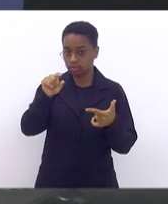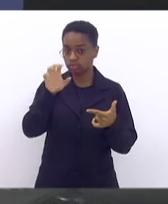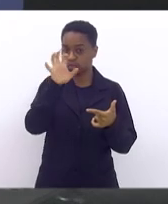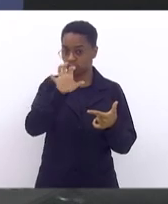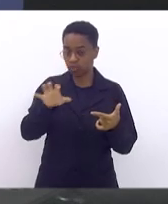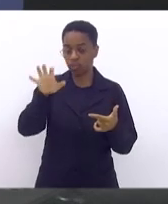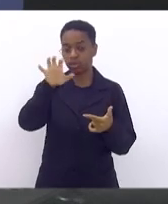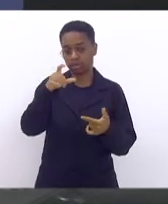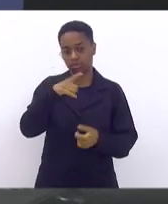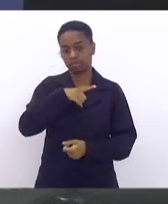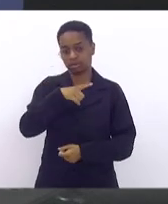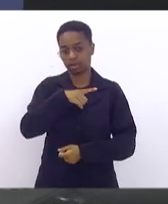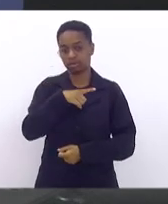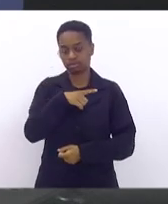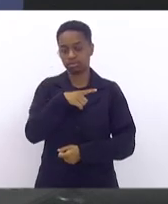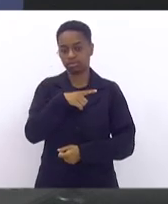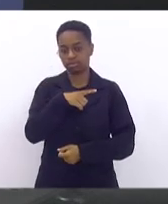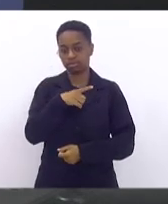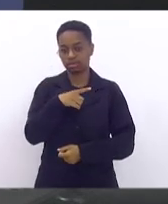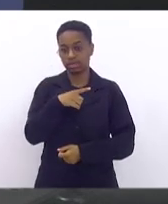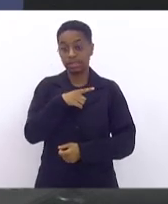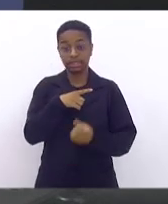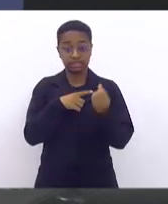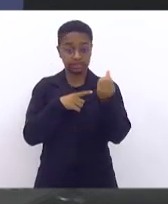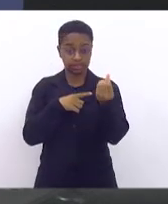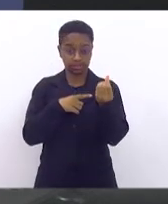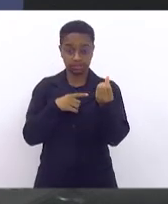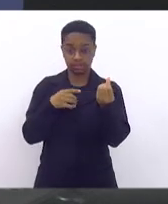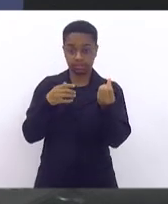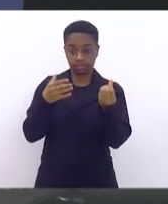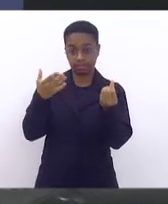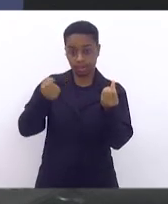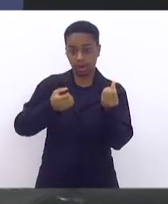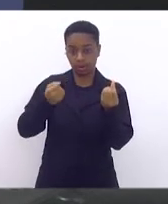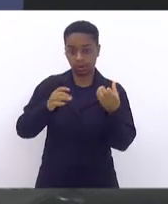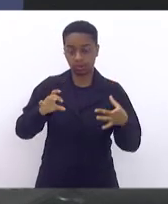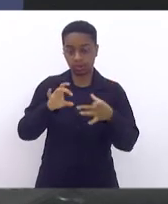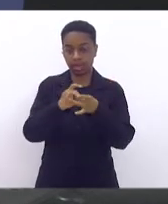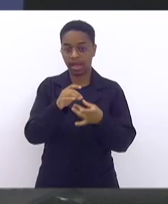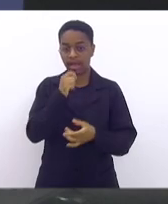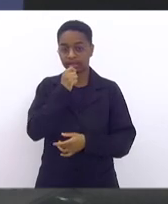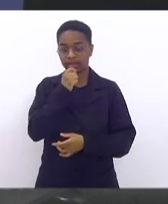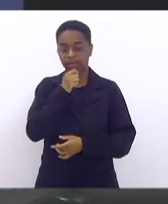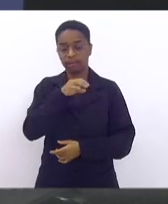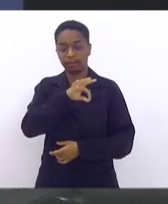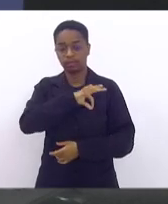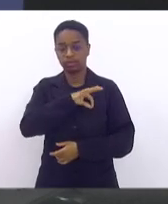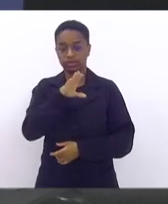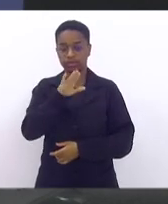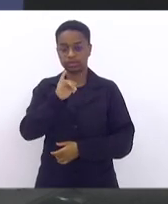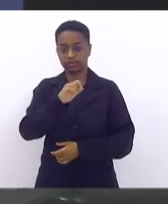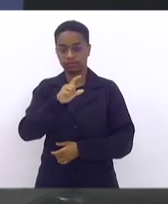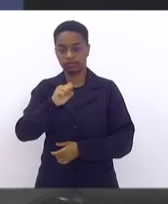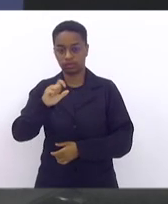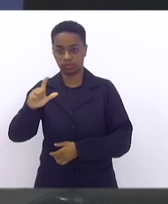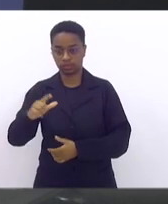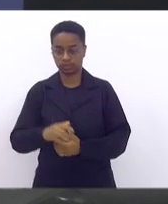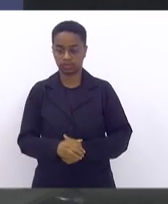né, nós temos 6 que são subordinados ainda à Polícia Civil. Tá?